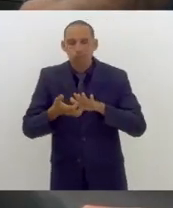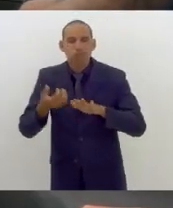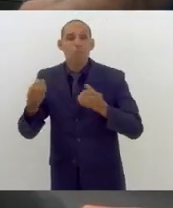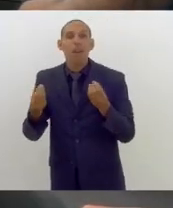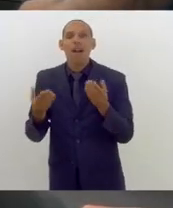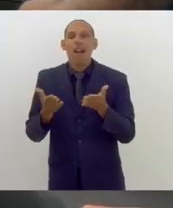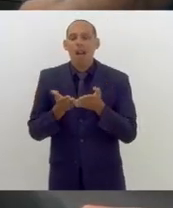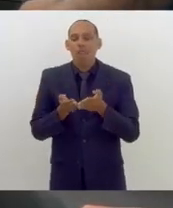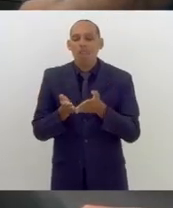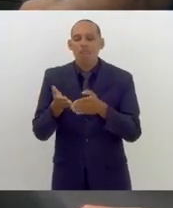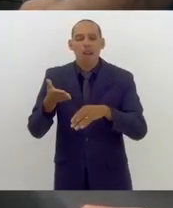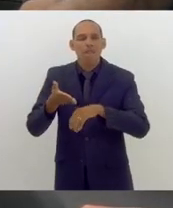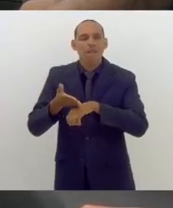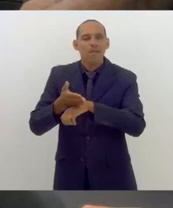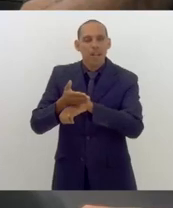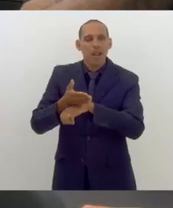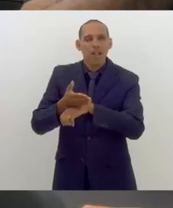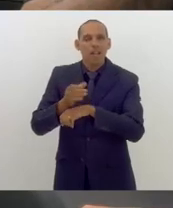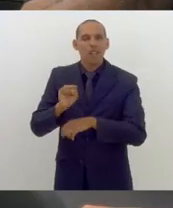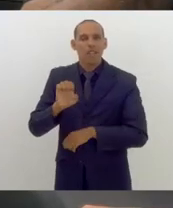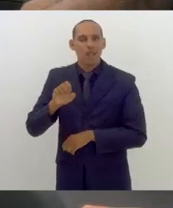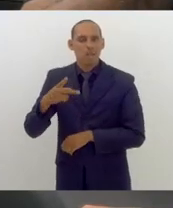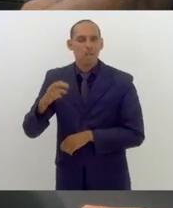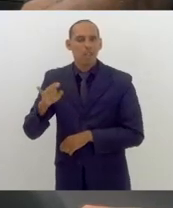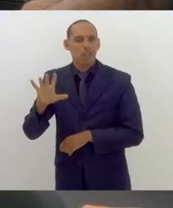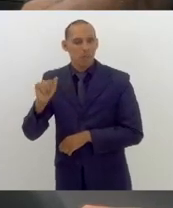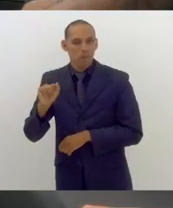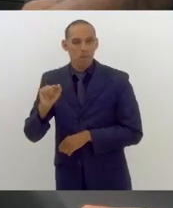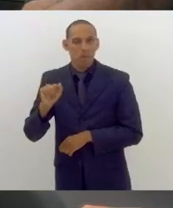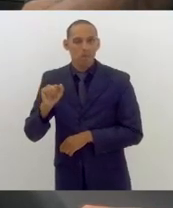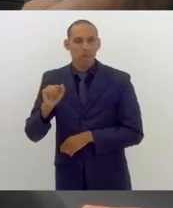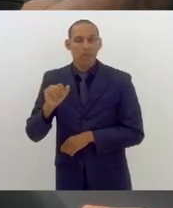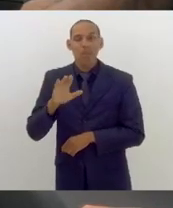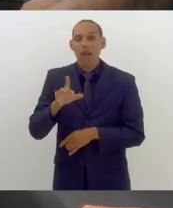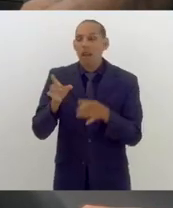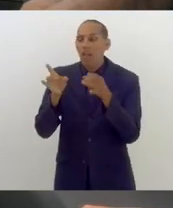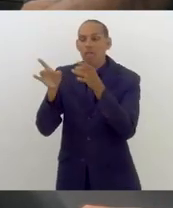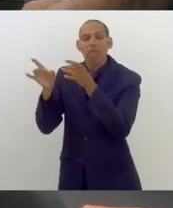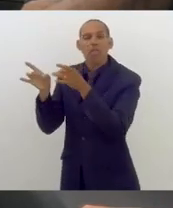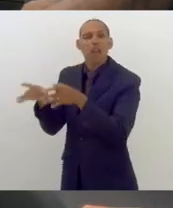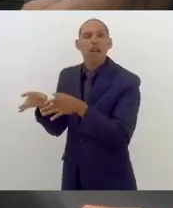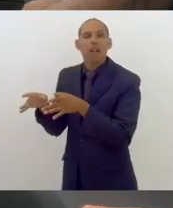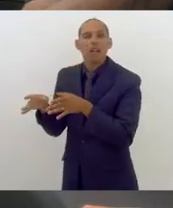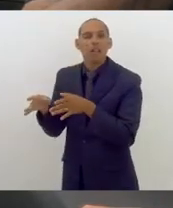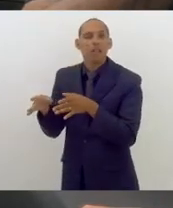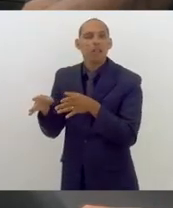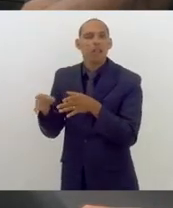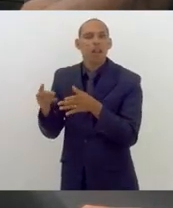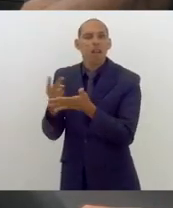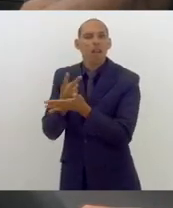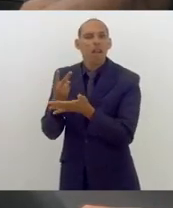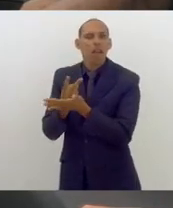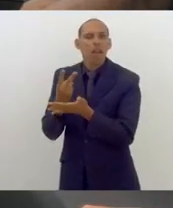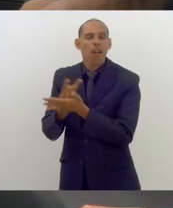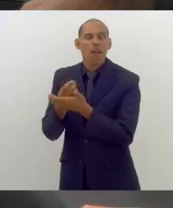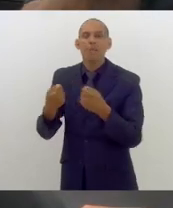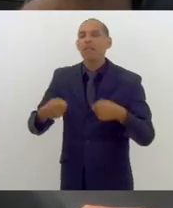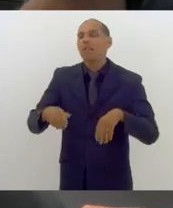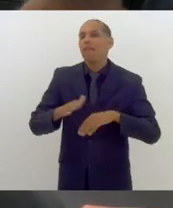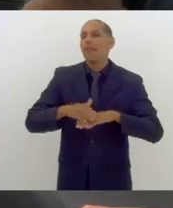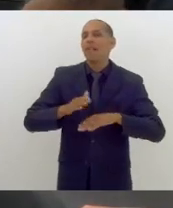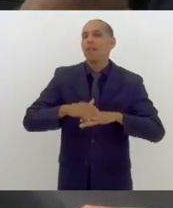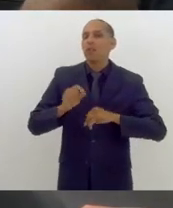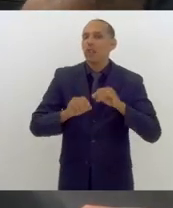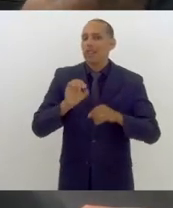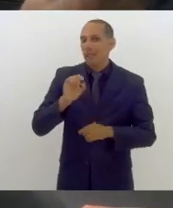navios dentro da Baía de Sepetiba e faz o seu descarte de forma irregular que deveria ser feito